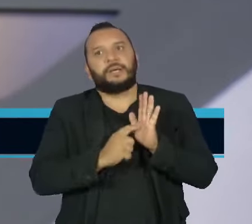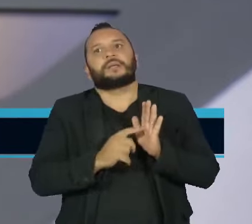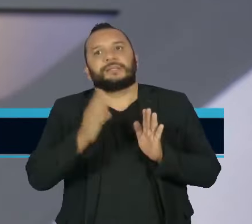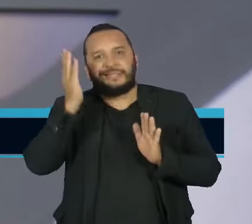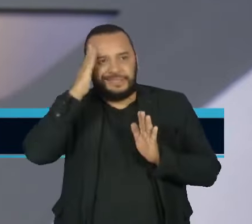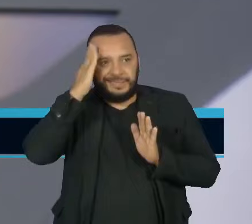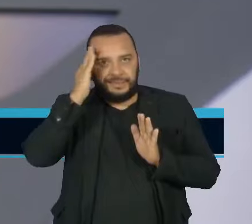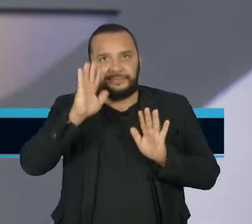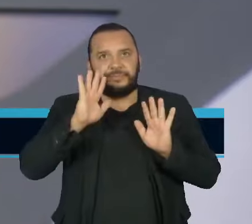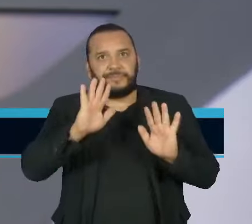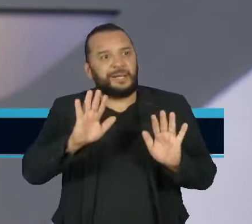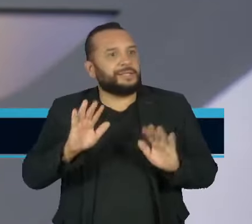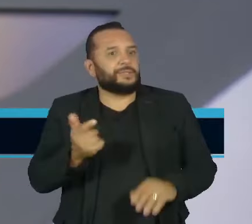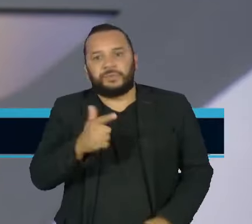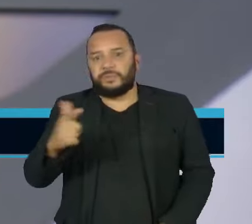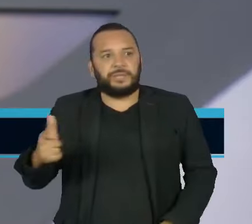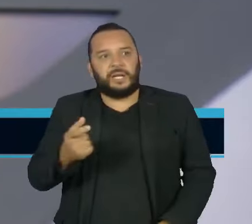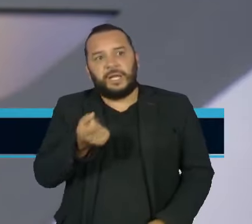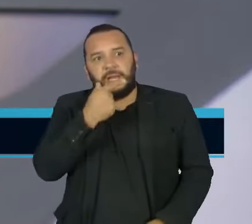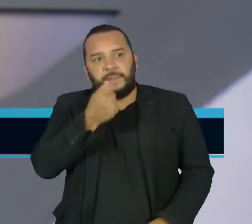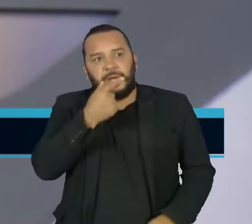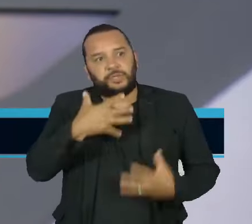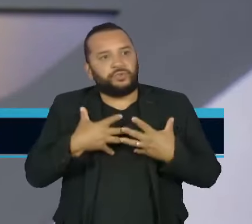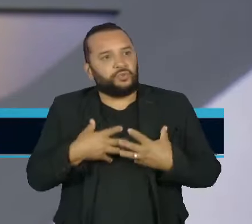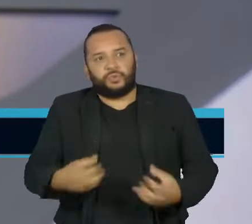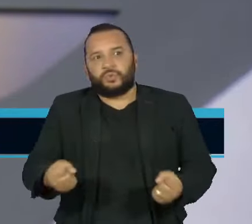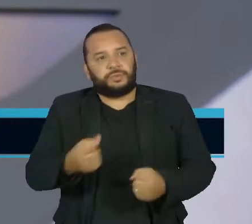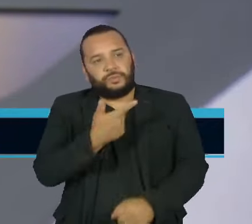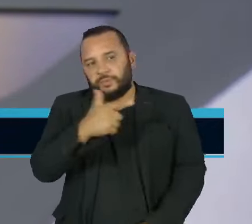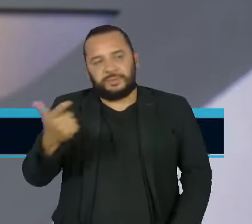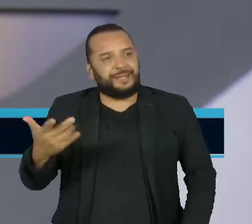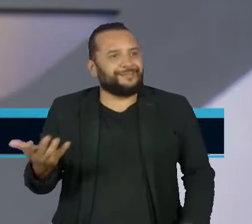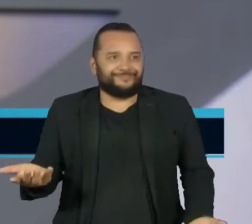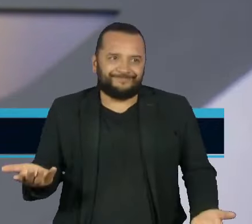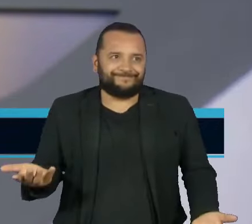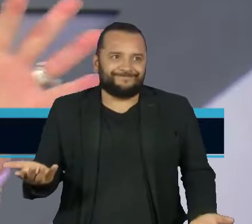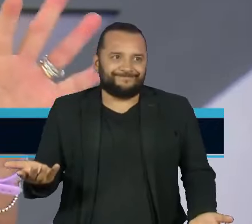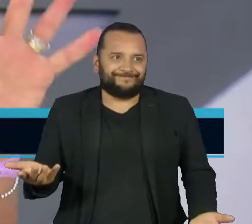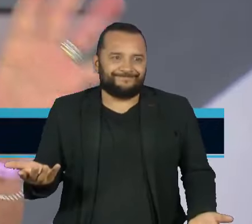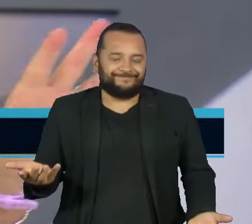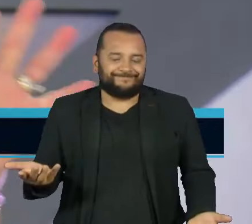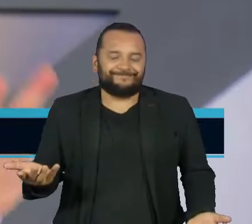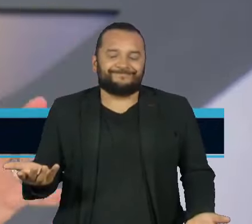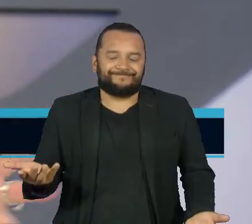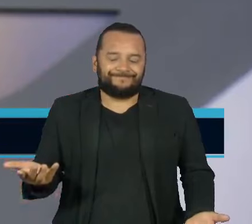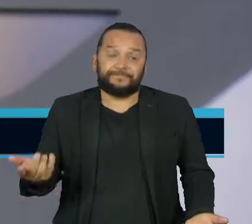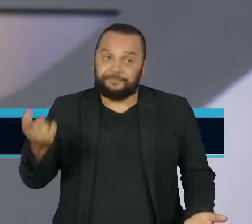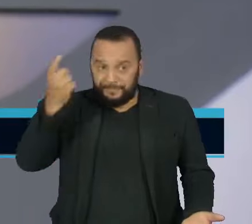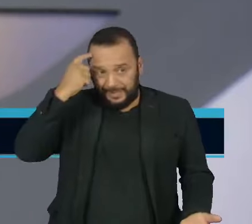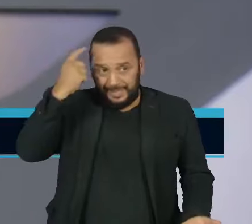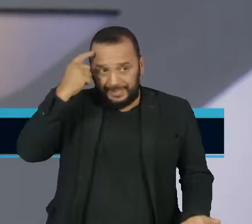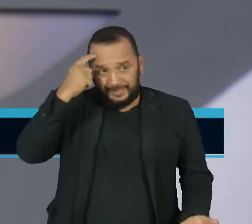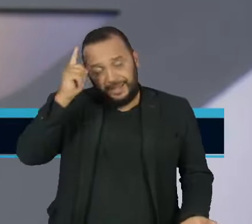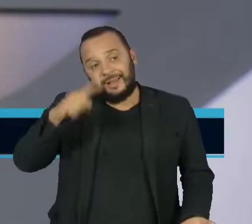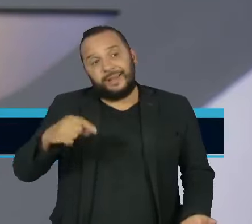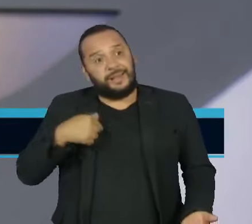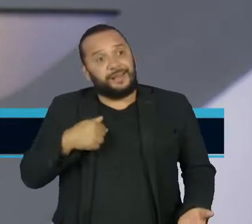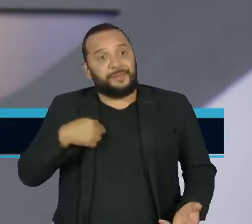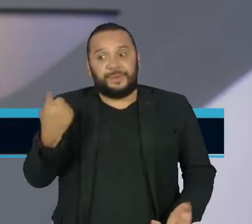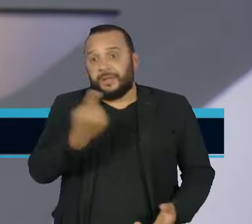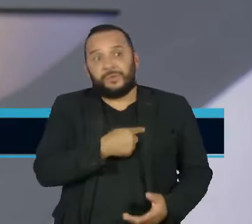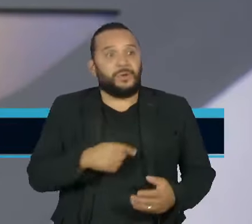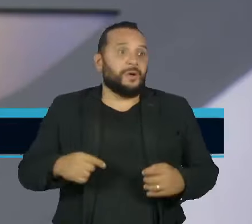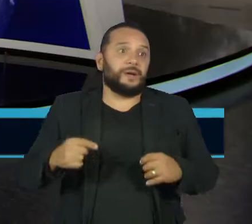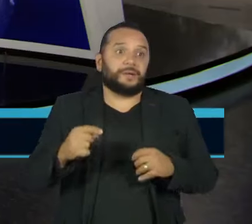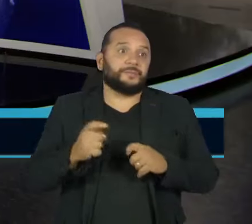paciente mas eu não tenho nenhum antibiótico que seja potente para usar para ele então pensa numa coisa frustrante para nós